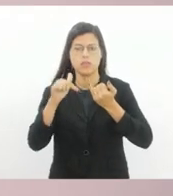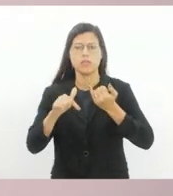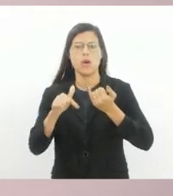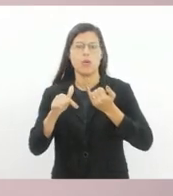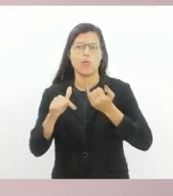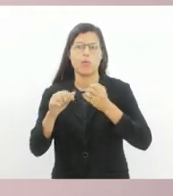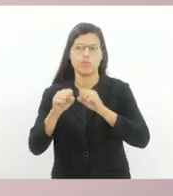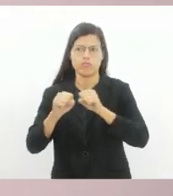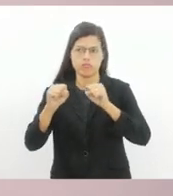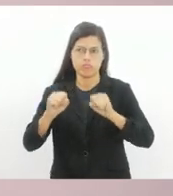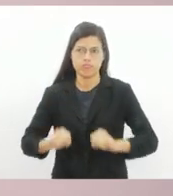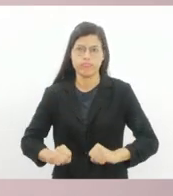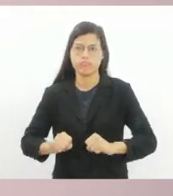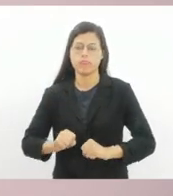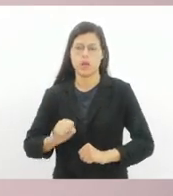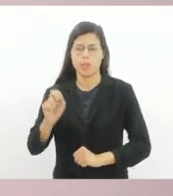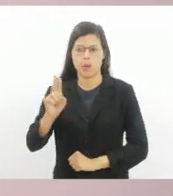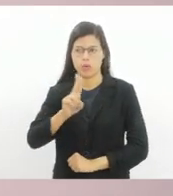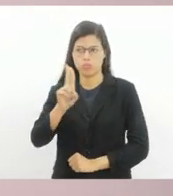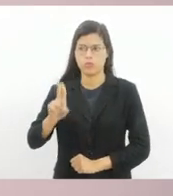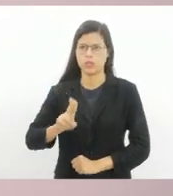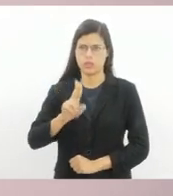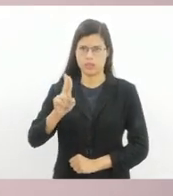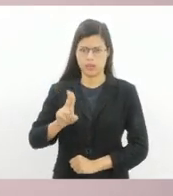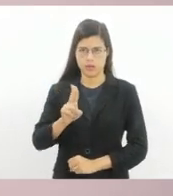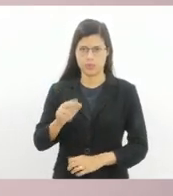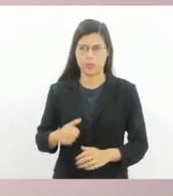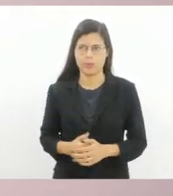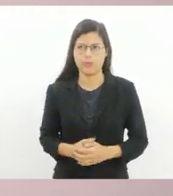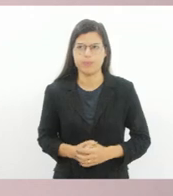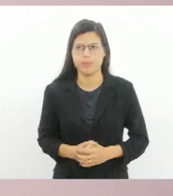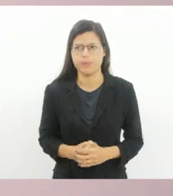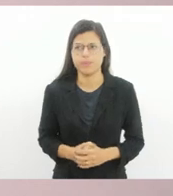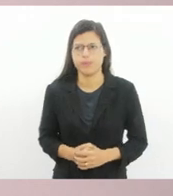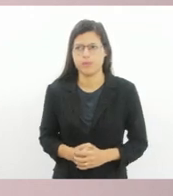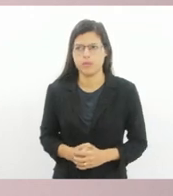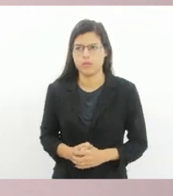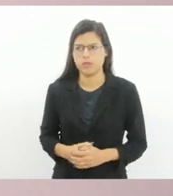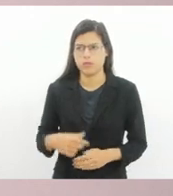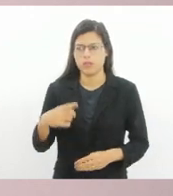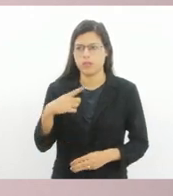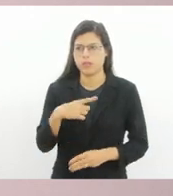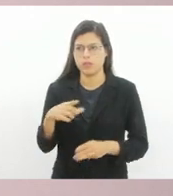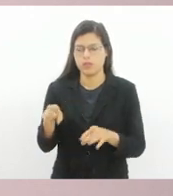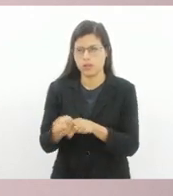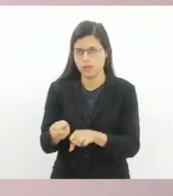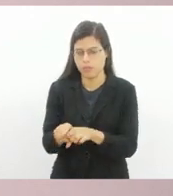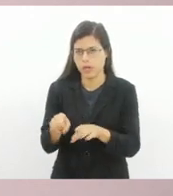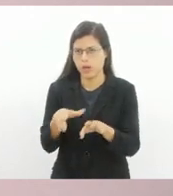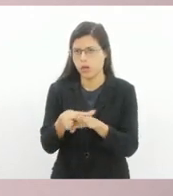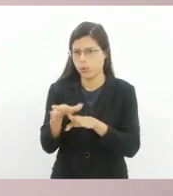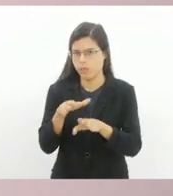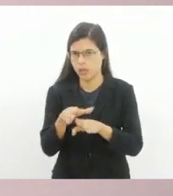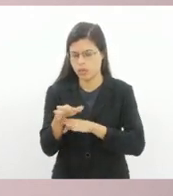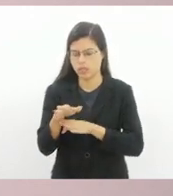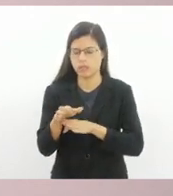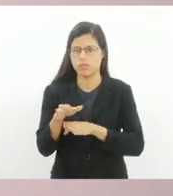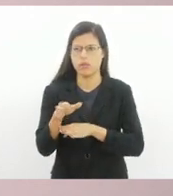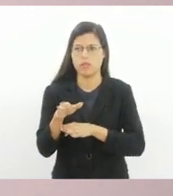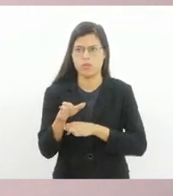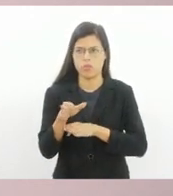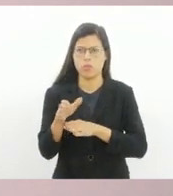sendo subutilizado. Né? A gente tem, inclusive, a recomendação.